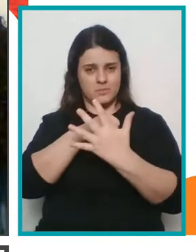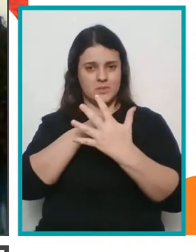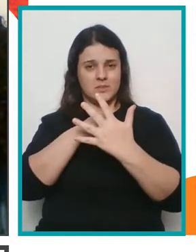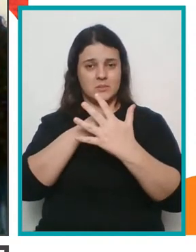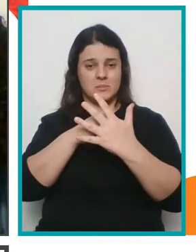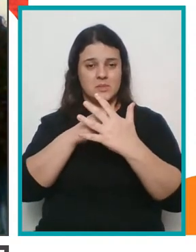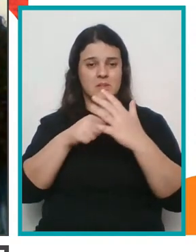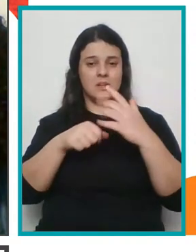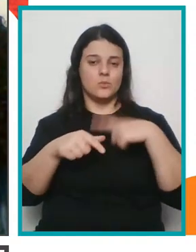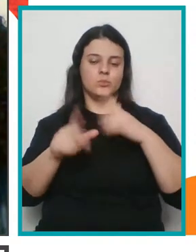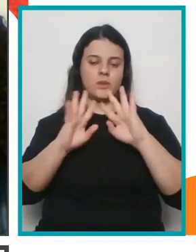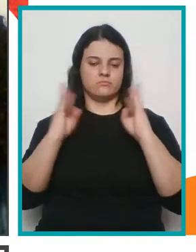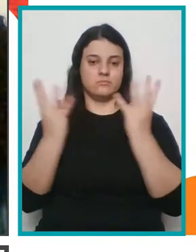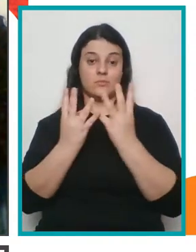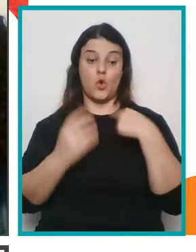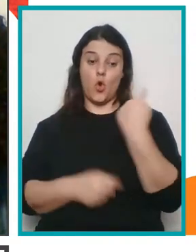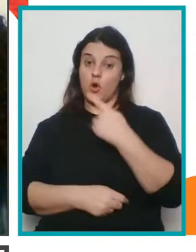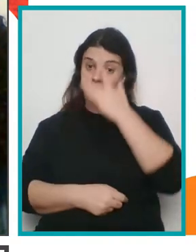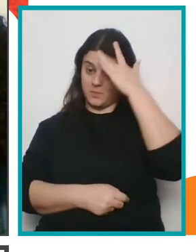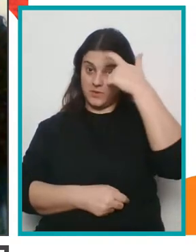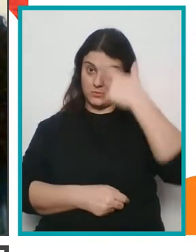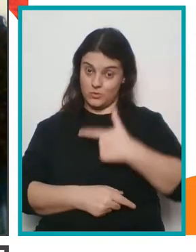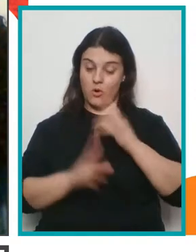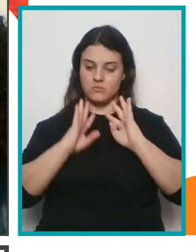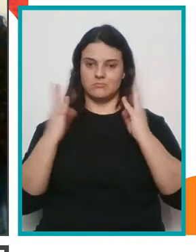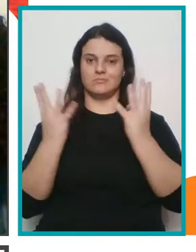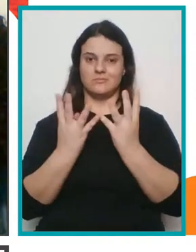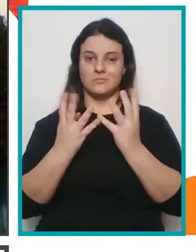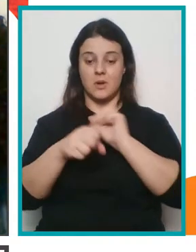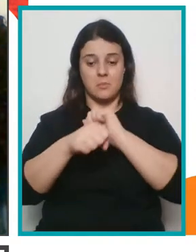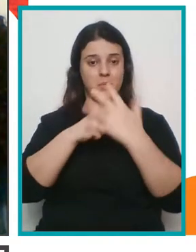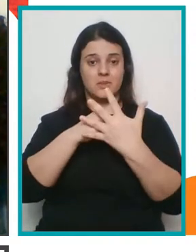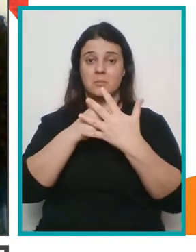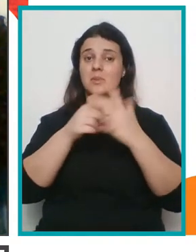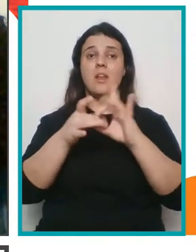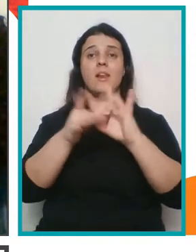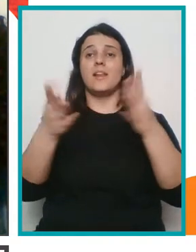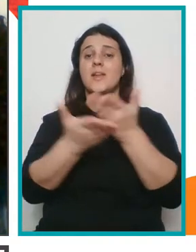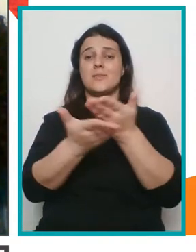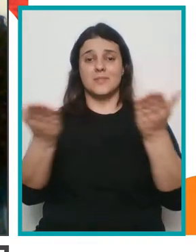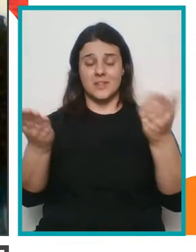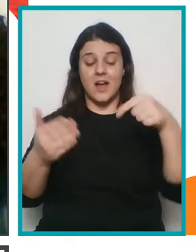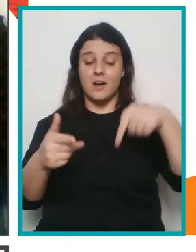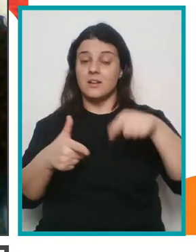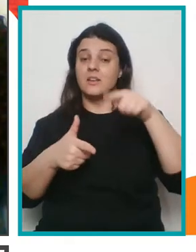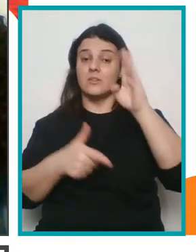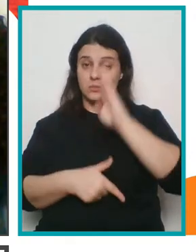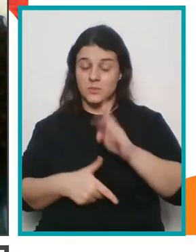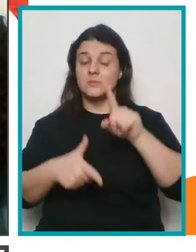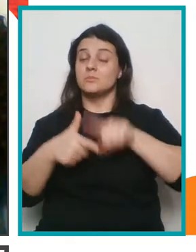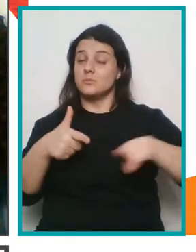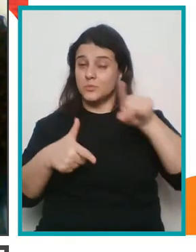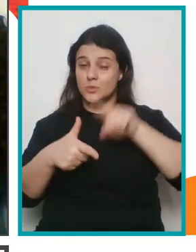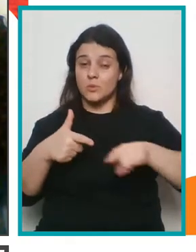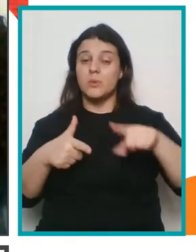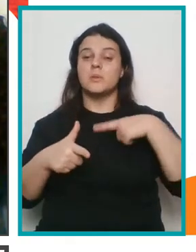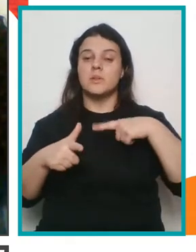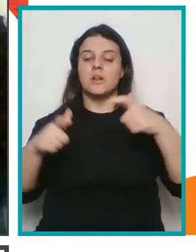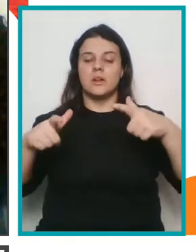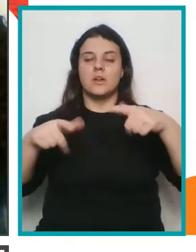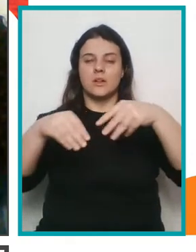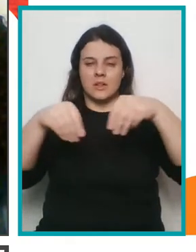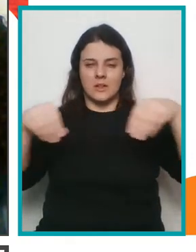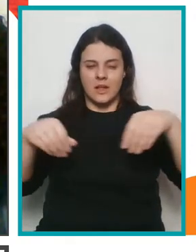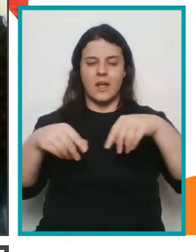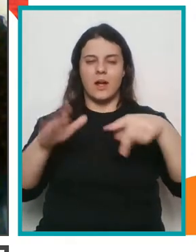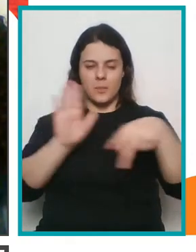por garimpeiros e madeireiros, e chegamos a cunhar essa expressão, né, de que os madeireiros e garimpeiros não tiram férias. E